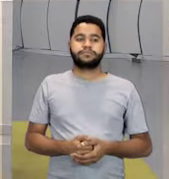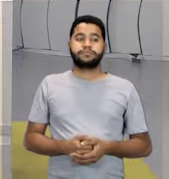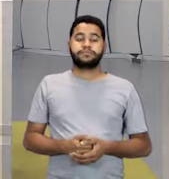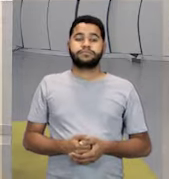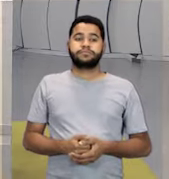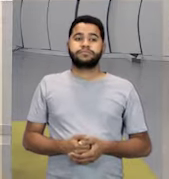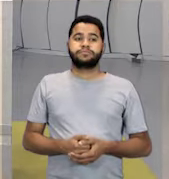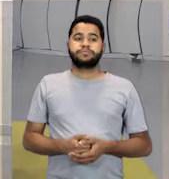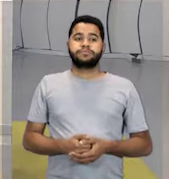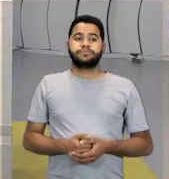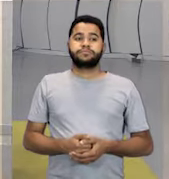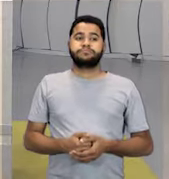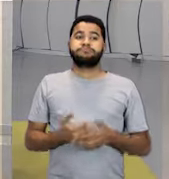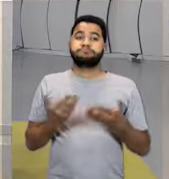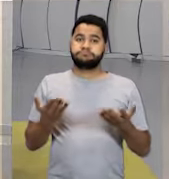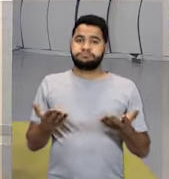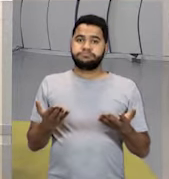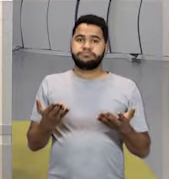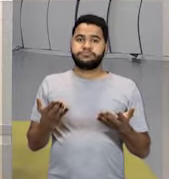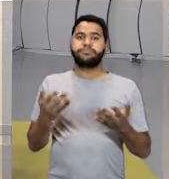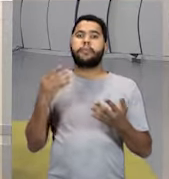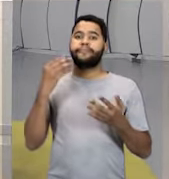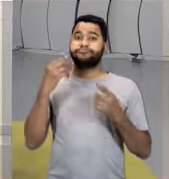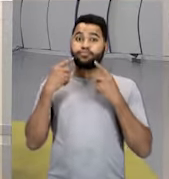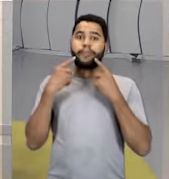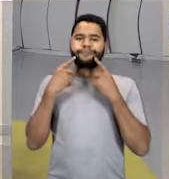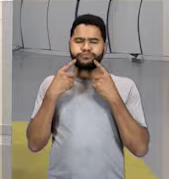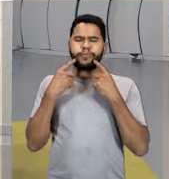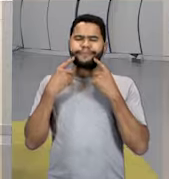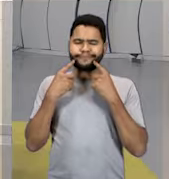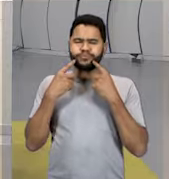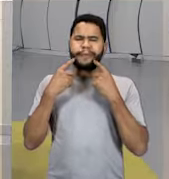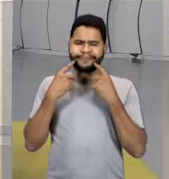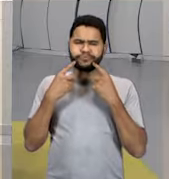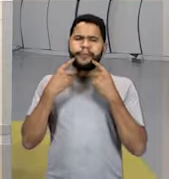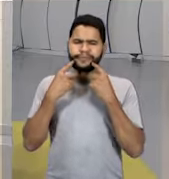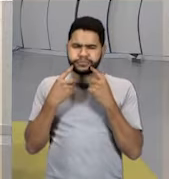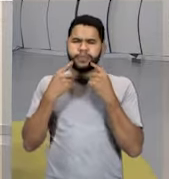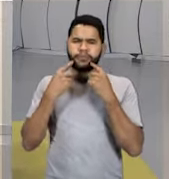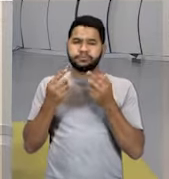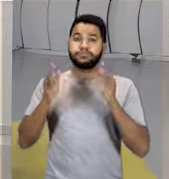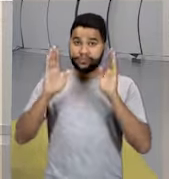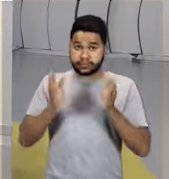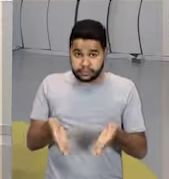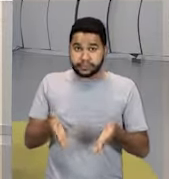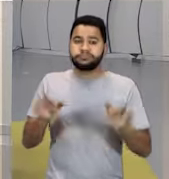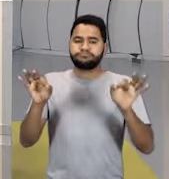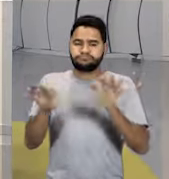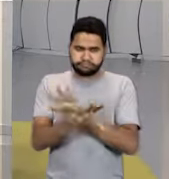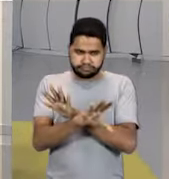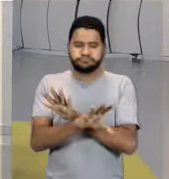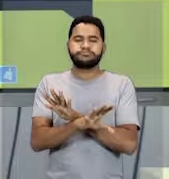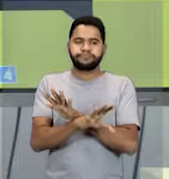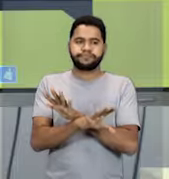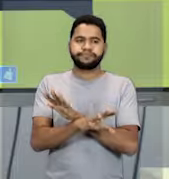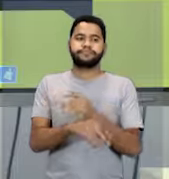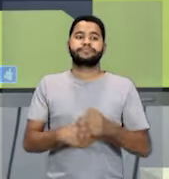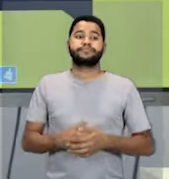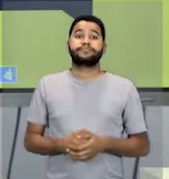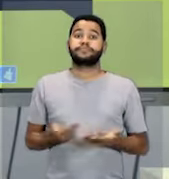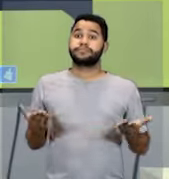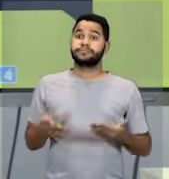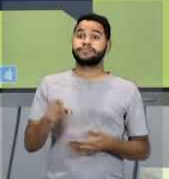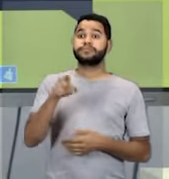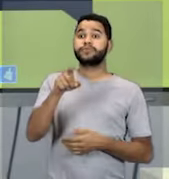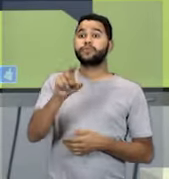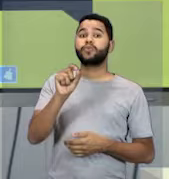Bom, aí você mastigou bastante mesmo aquele alimento, mastigou direitinho, agora